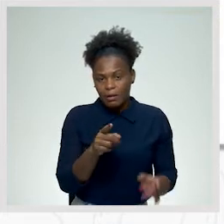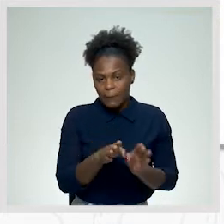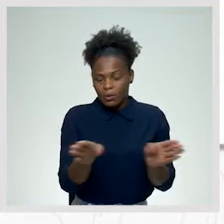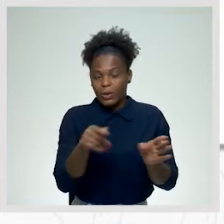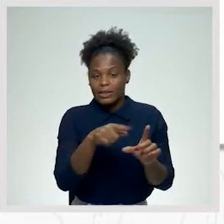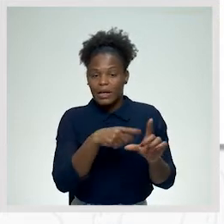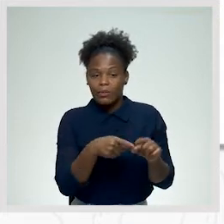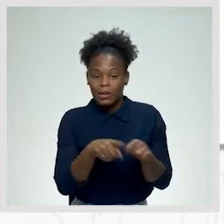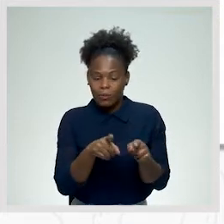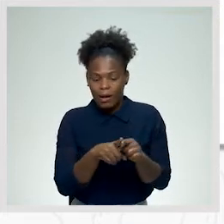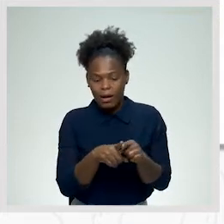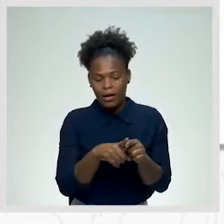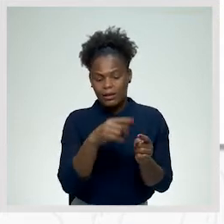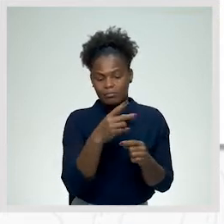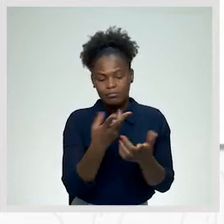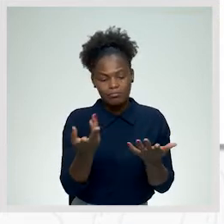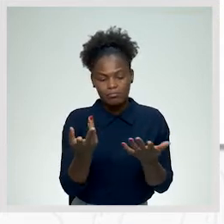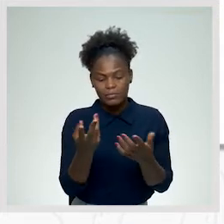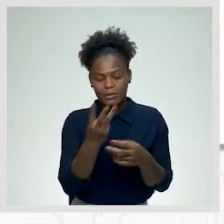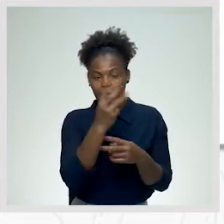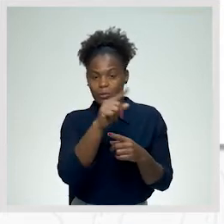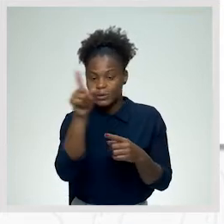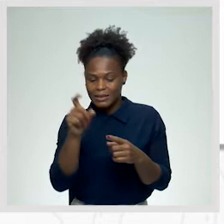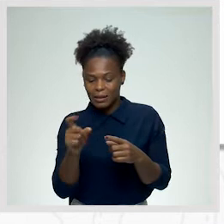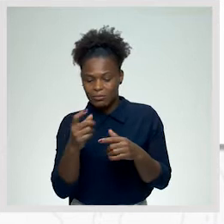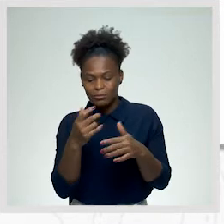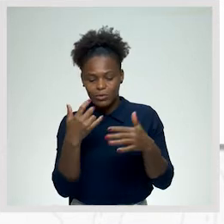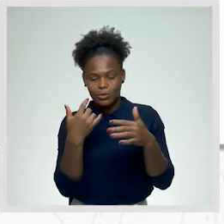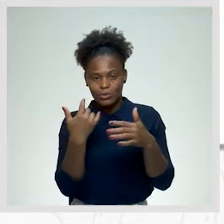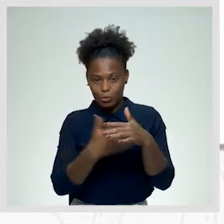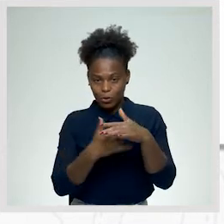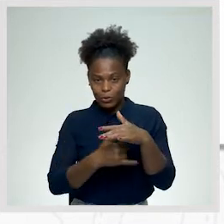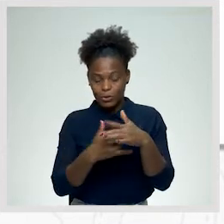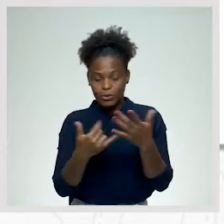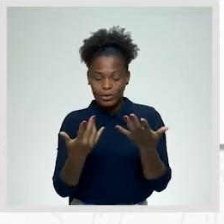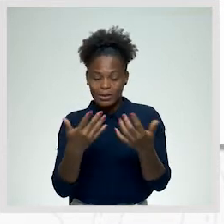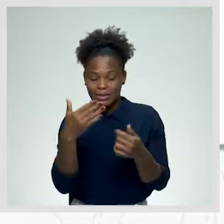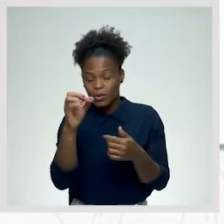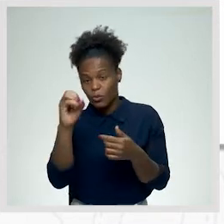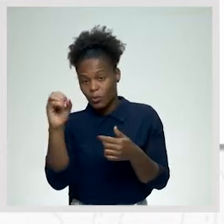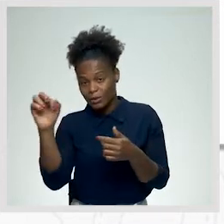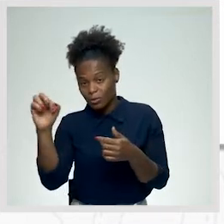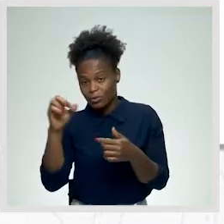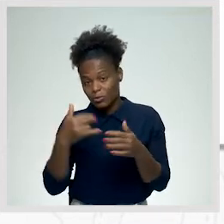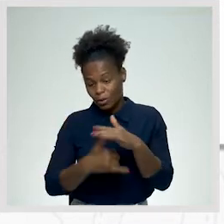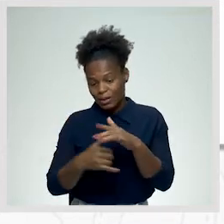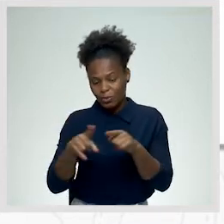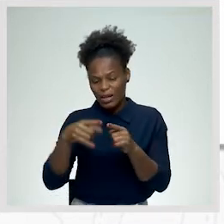arco WZ. É isso que fizemos, WZ sobre 2, 108 sobre 2,